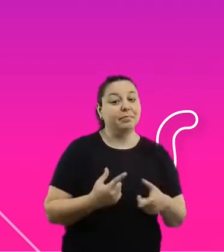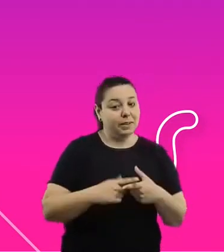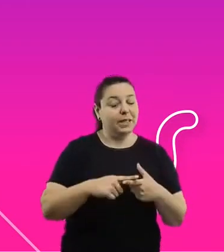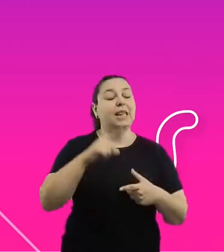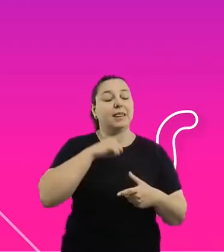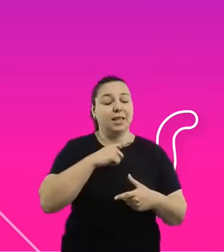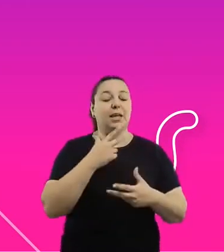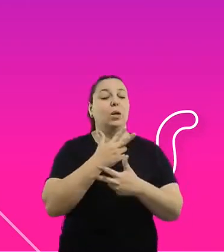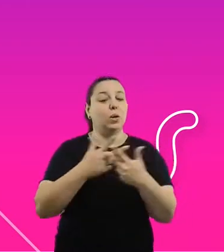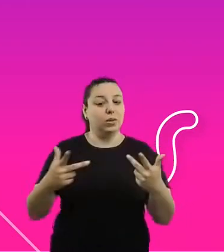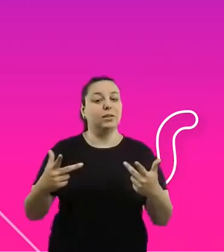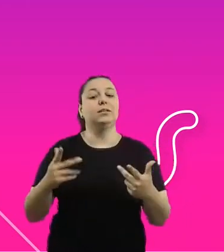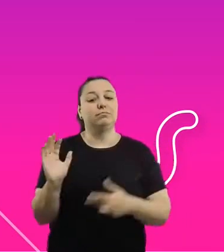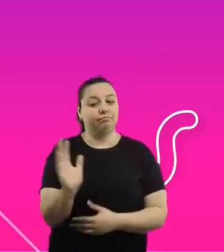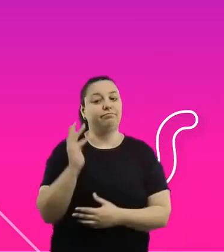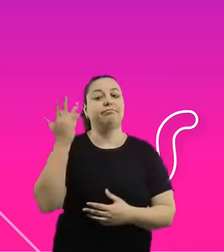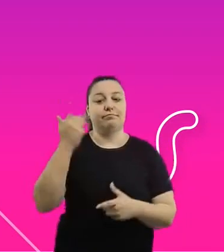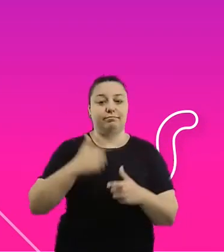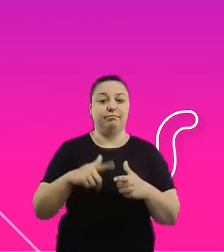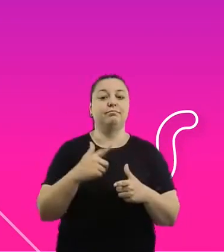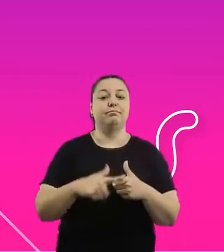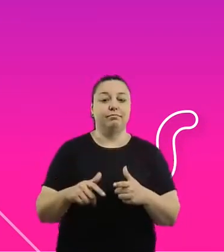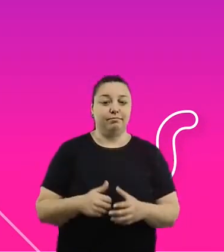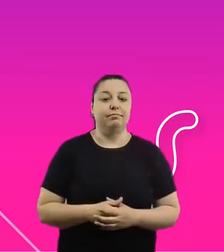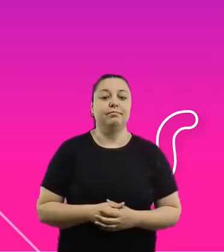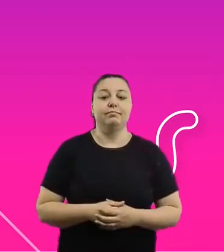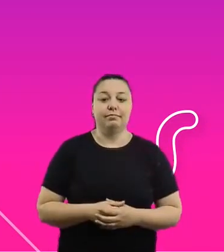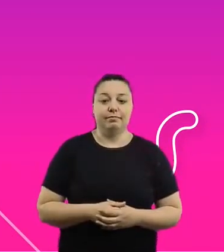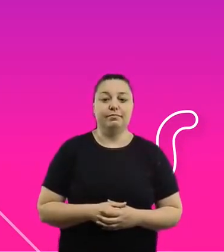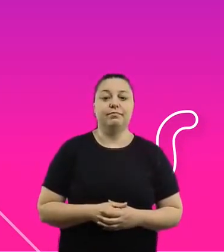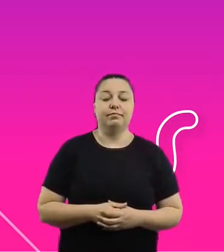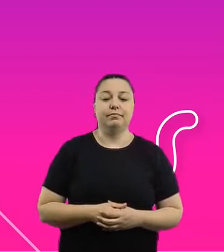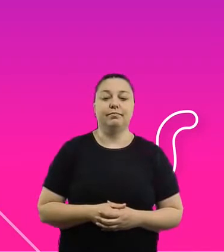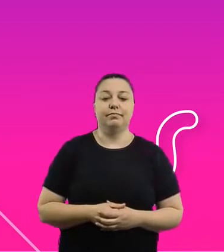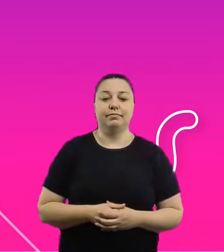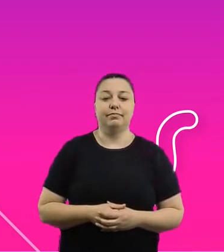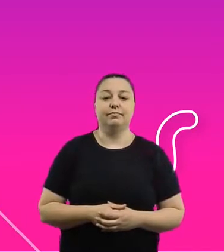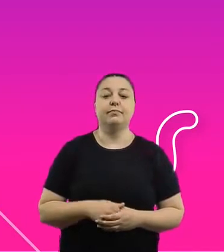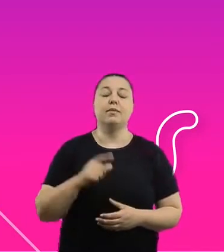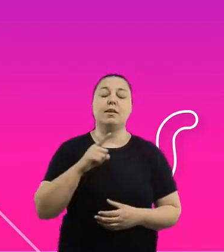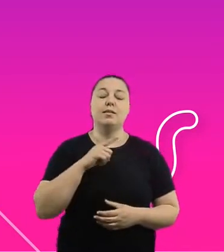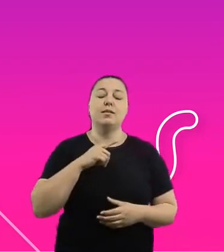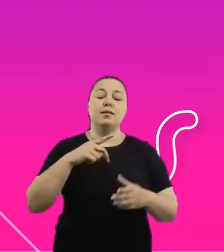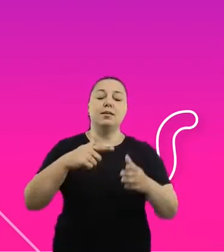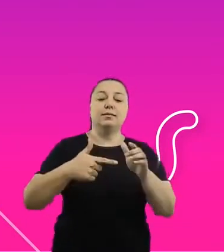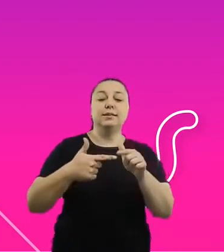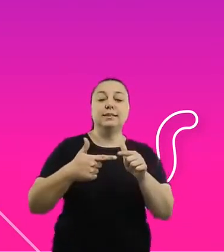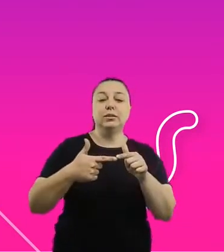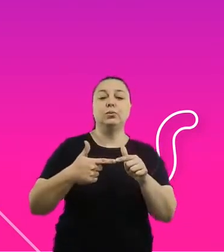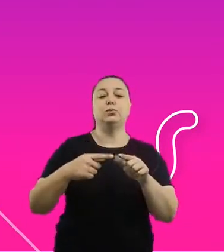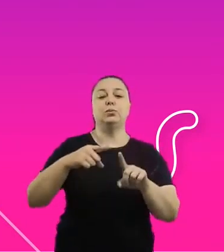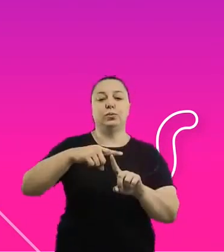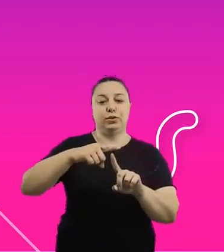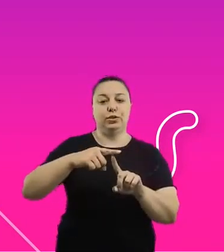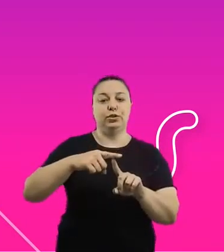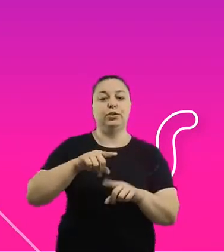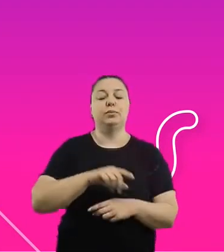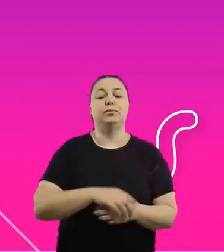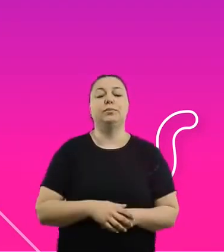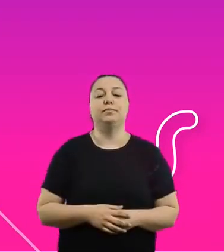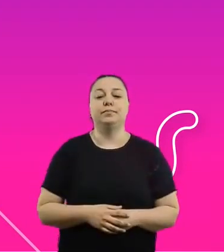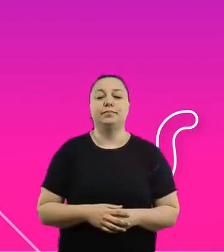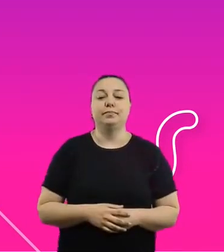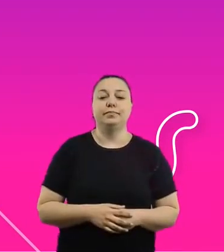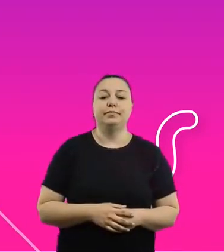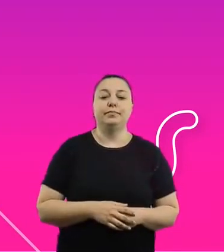comum. Tem um segundo tipo de golpe, chamado phishing, certo? Que o funcionamento dele é o